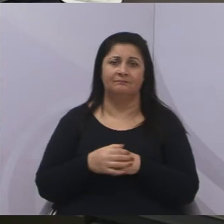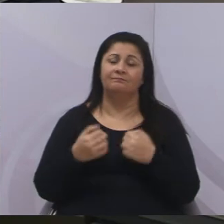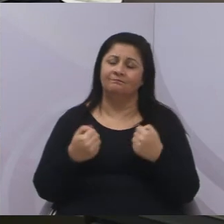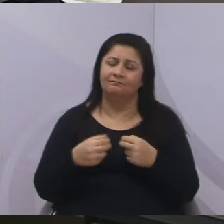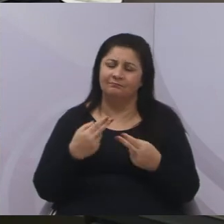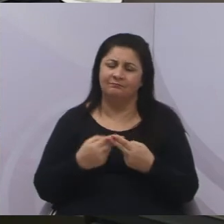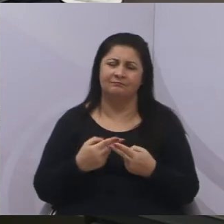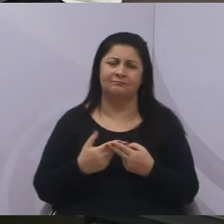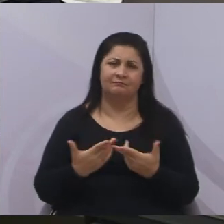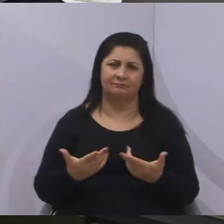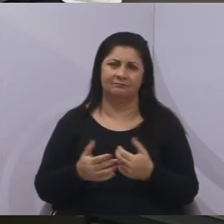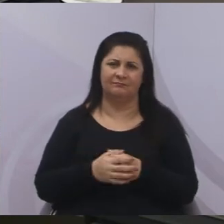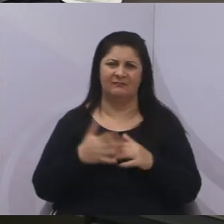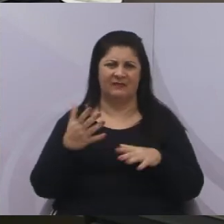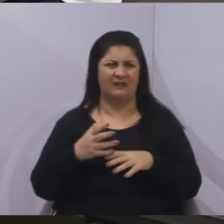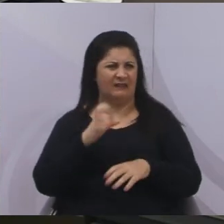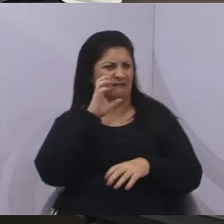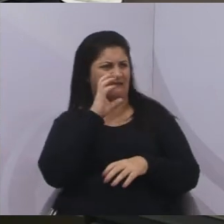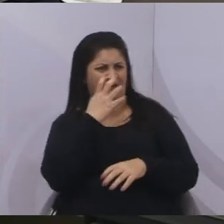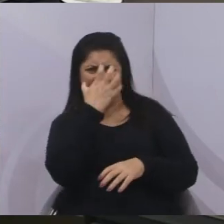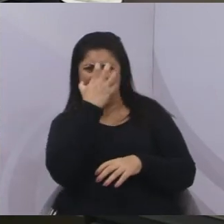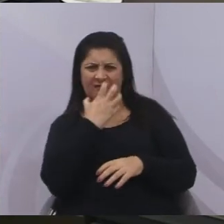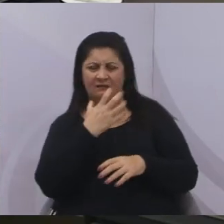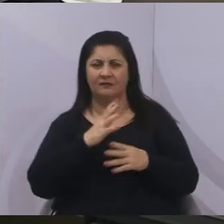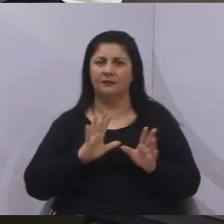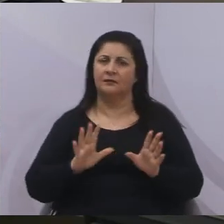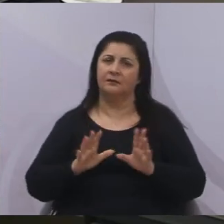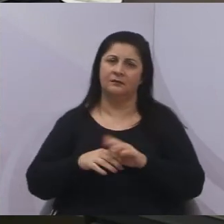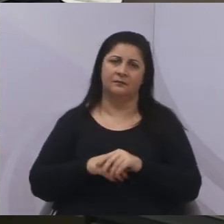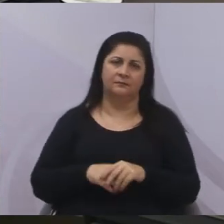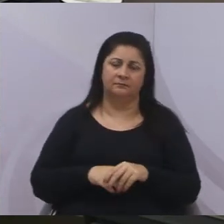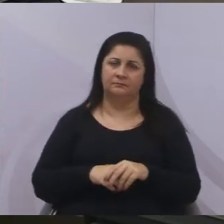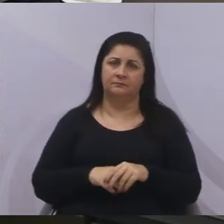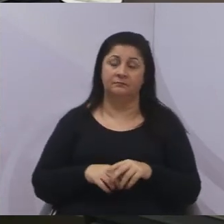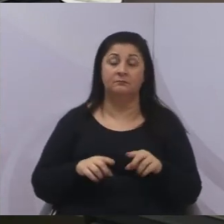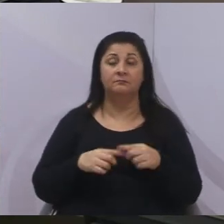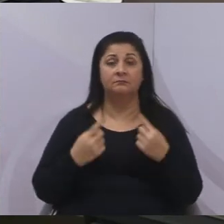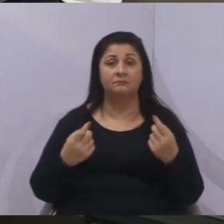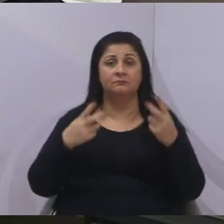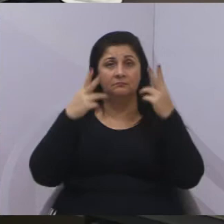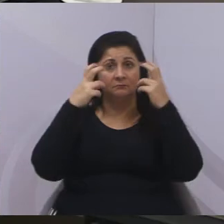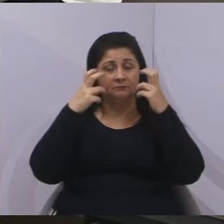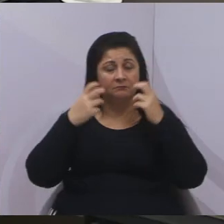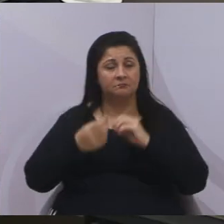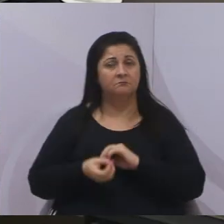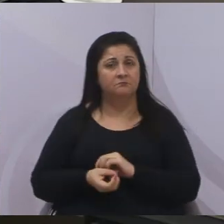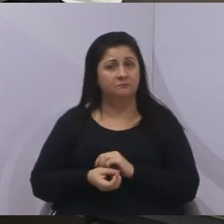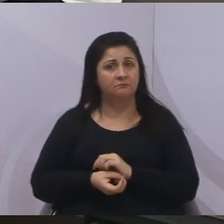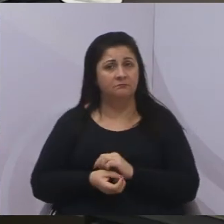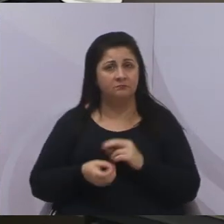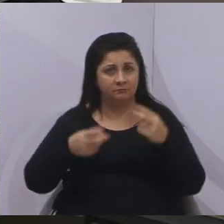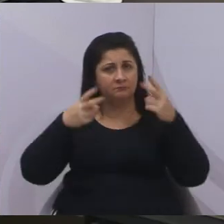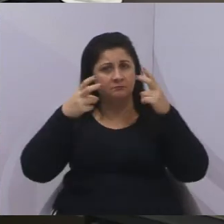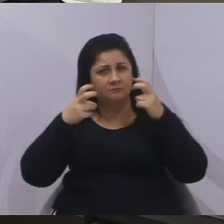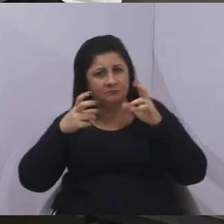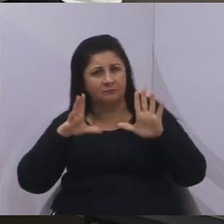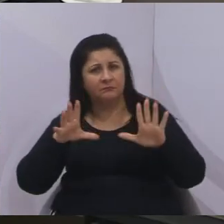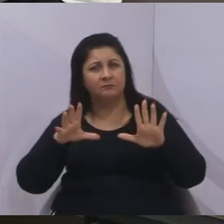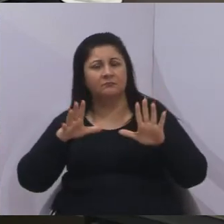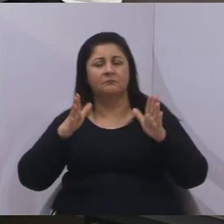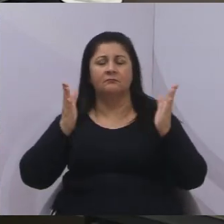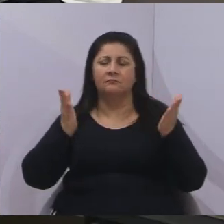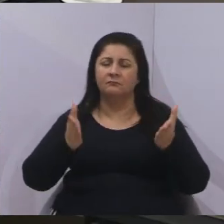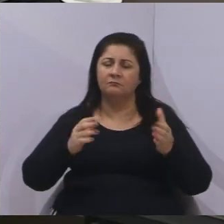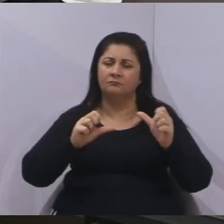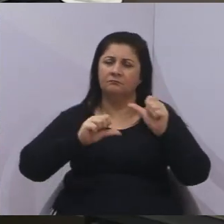pessoas vêm com um tom muito agressivo. Mas não é o que a gente tem percebido. Eu acho que a gente está no momento de